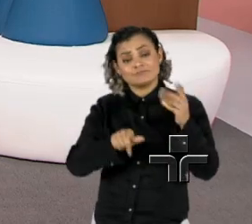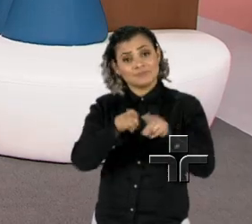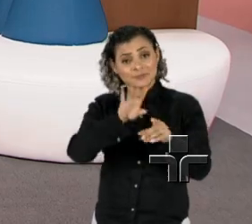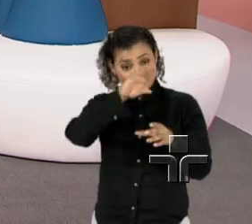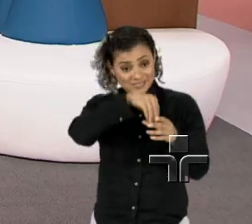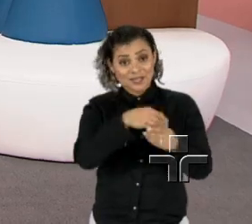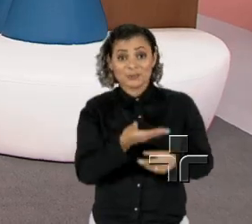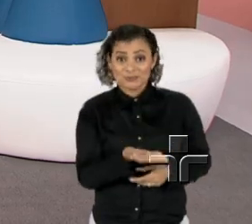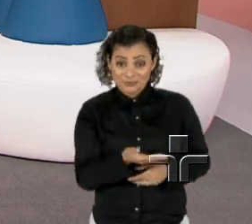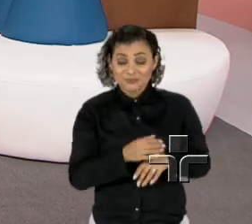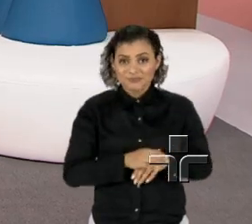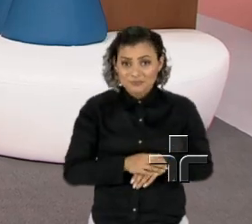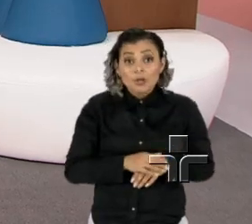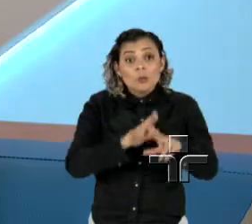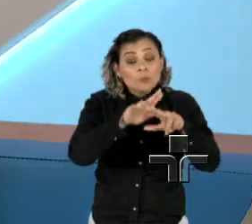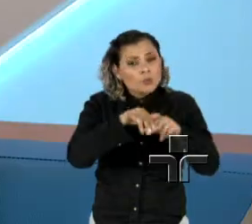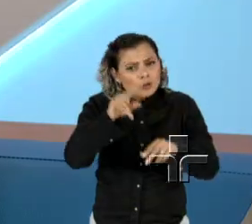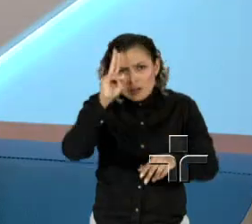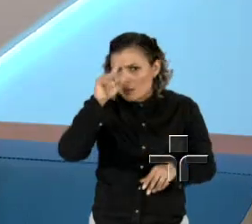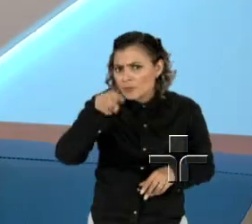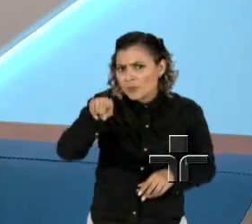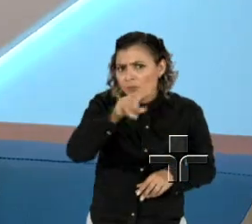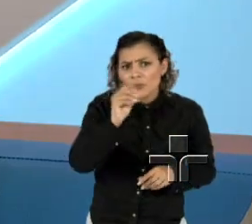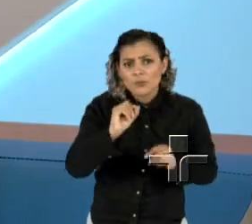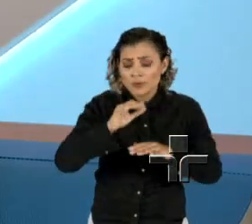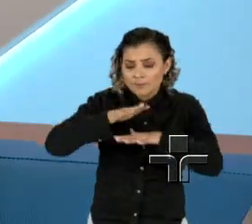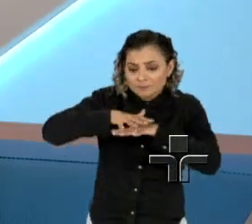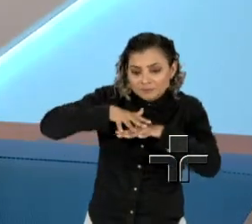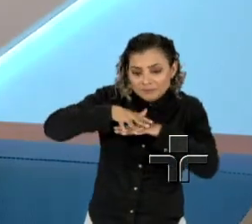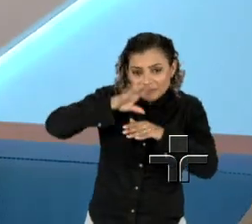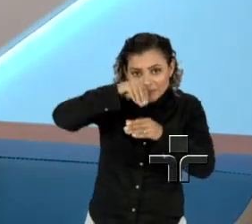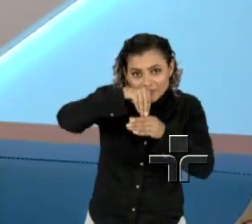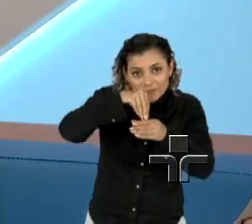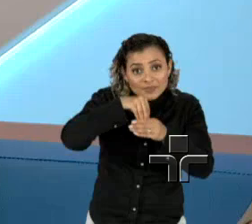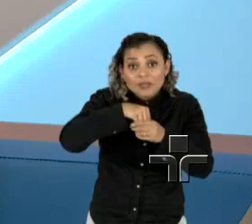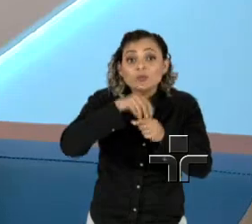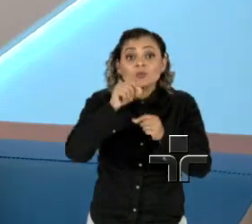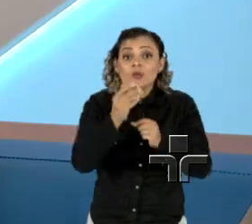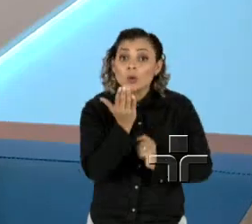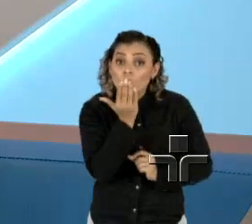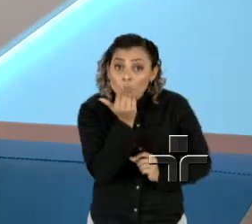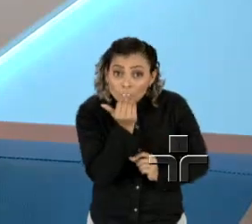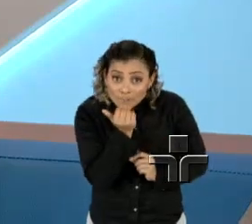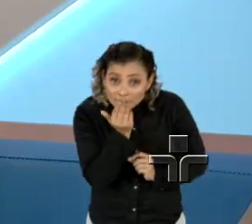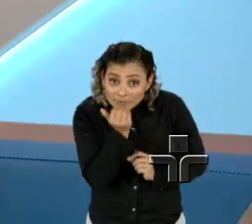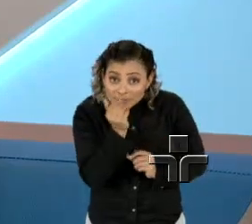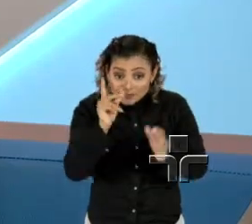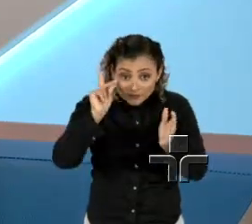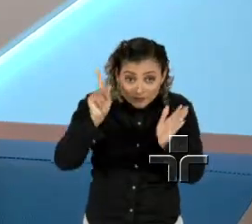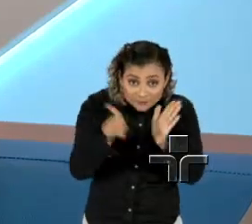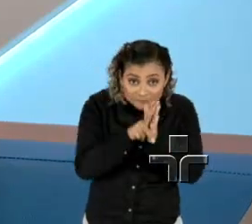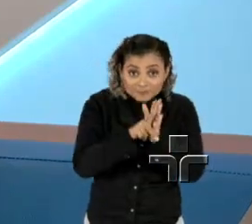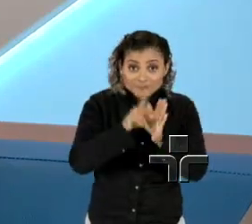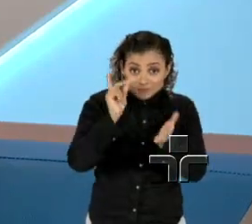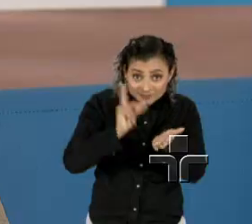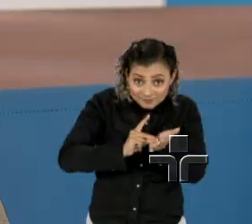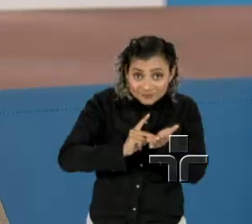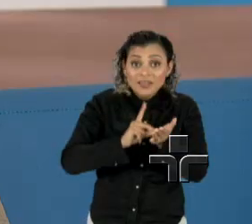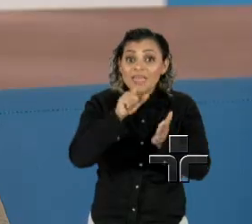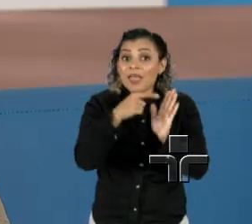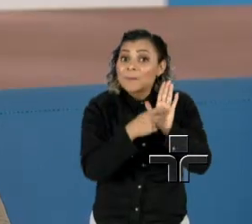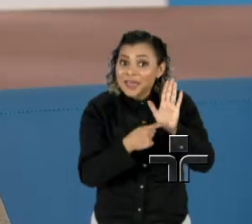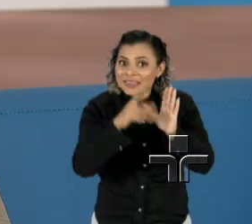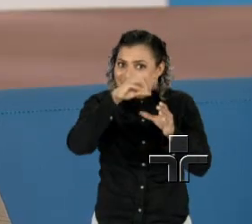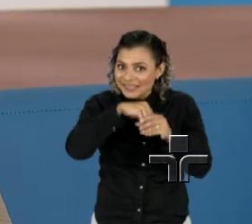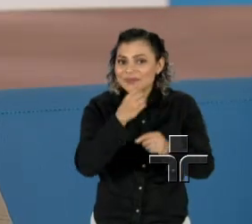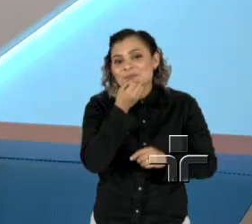também. Uhum. Lembrando que sempre que a gente fala em fibra solúvel, nós estamos falando do alimento da nossa bactéria do, uhum, bem.